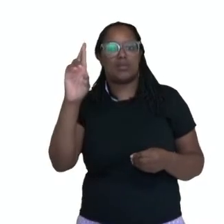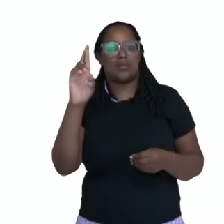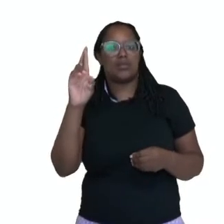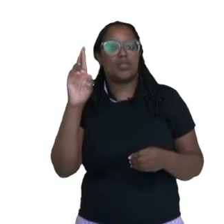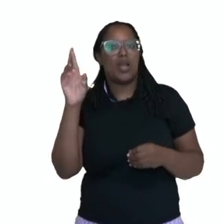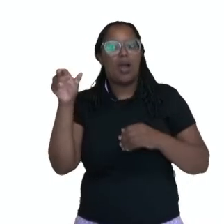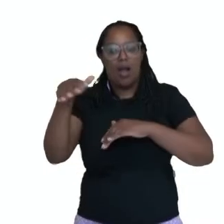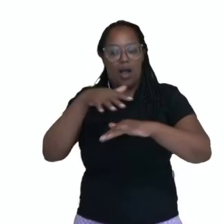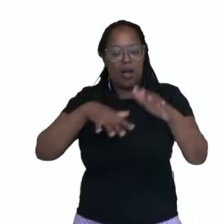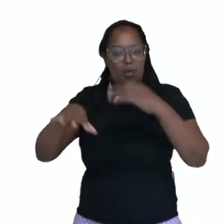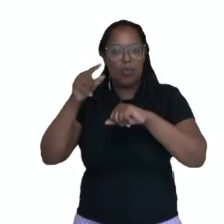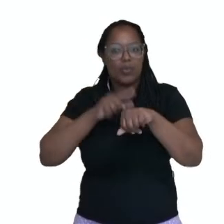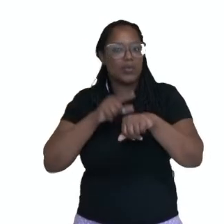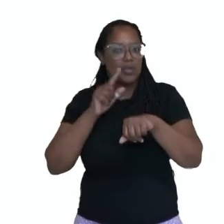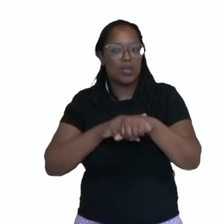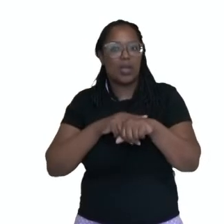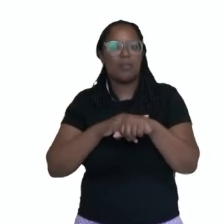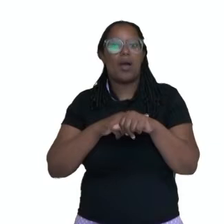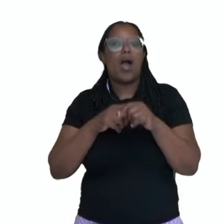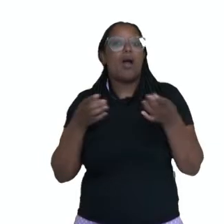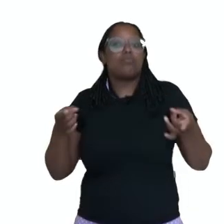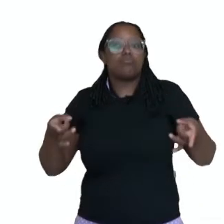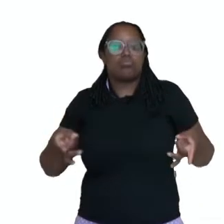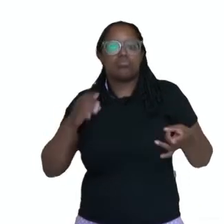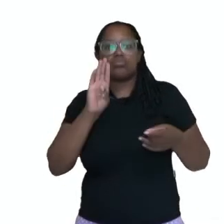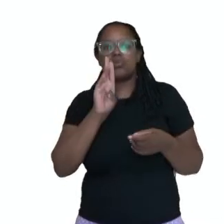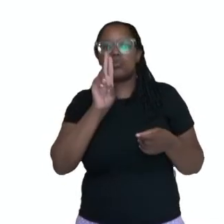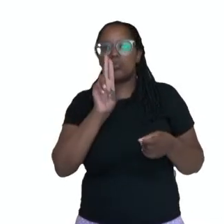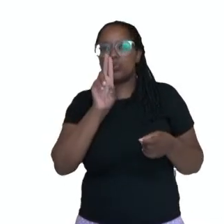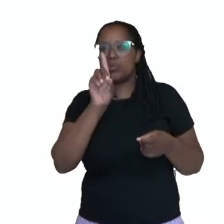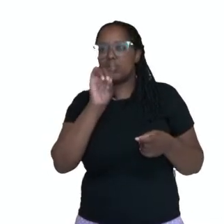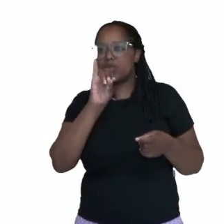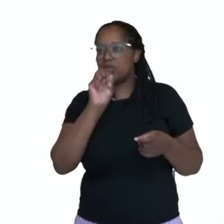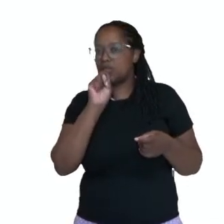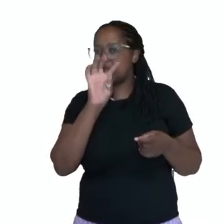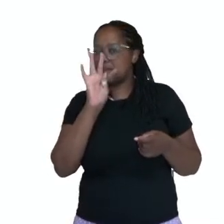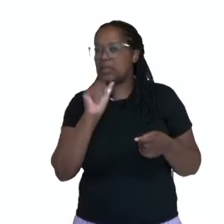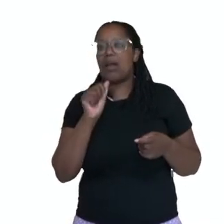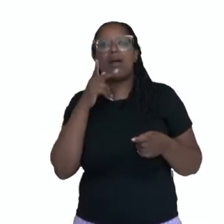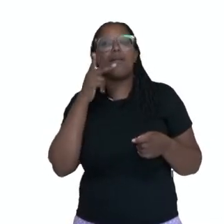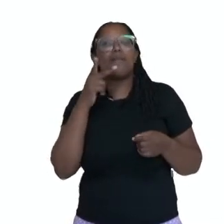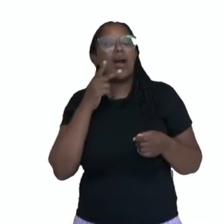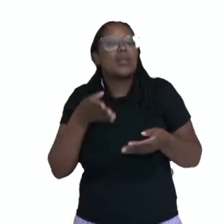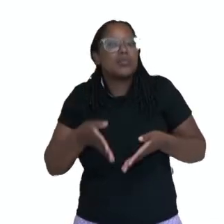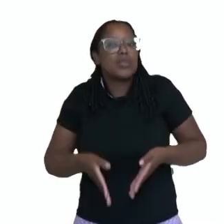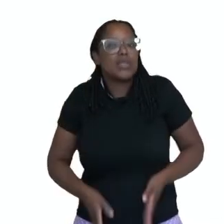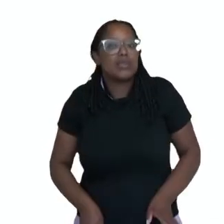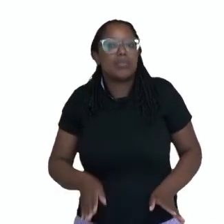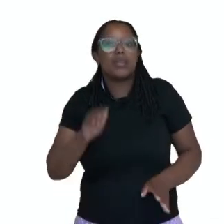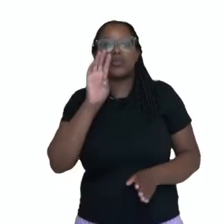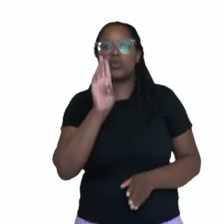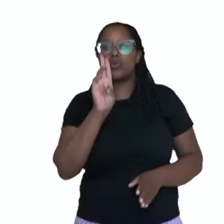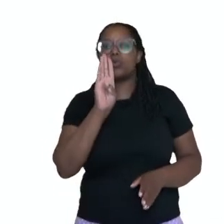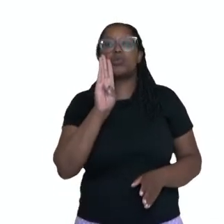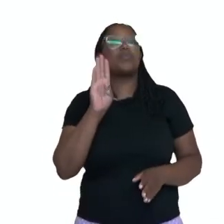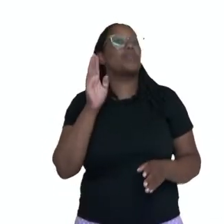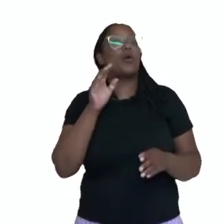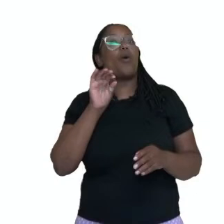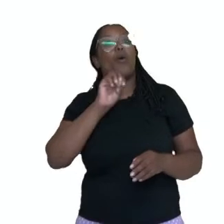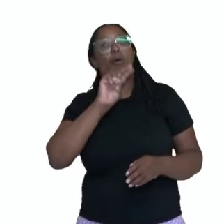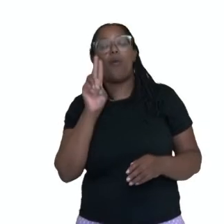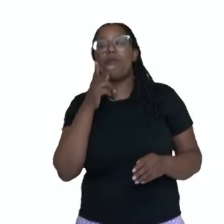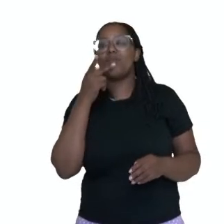maneira muito diferente. A budista fala do nascimento de Buda, né? Aliás, da morte do Buda,